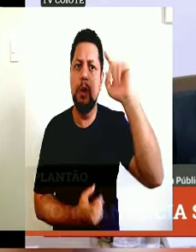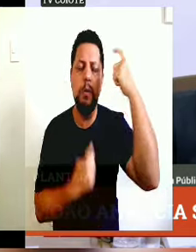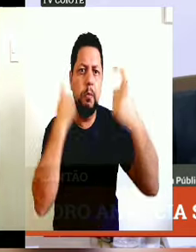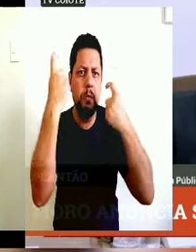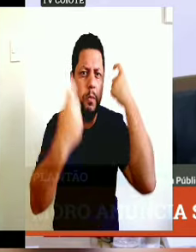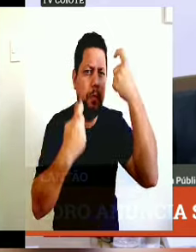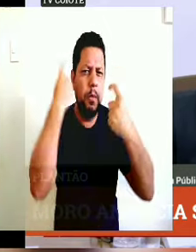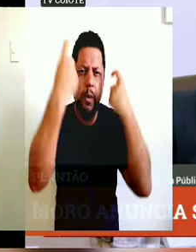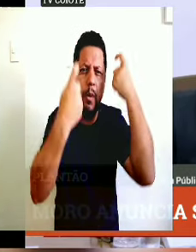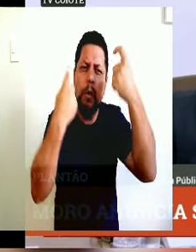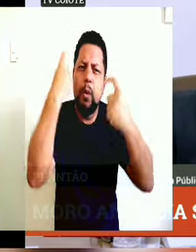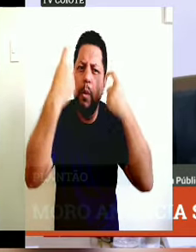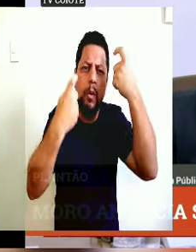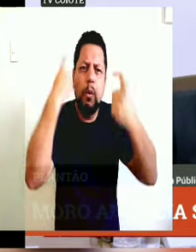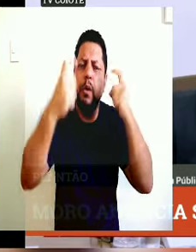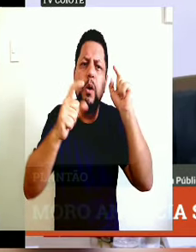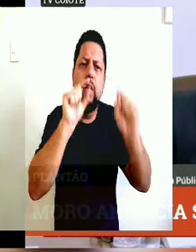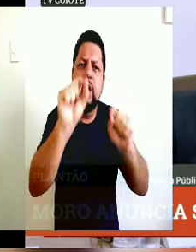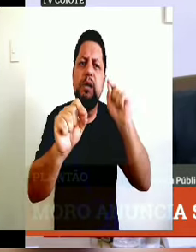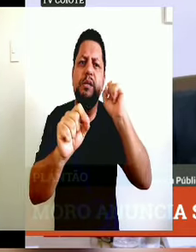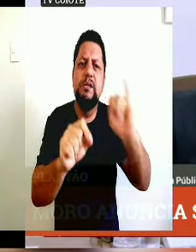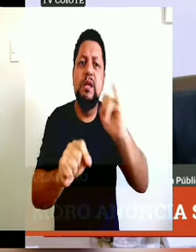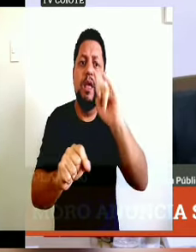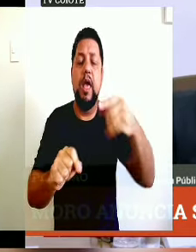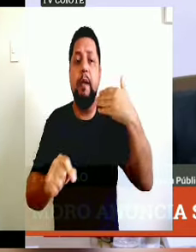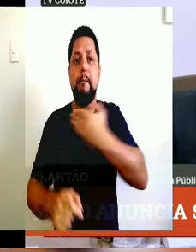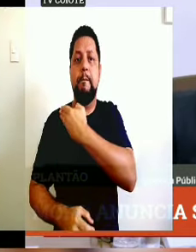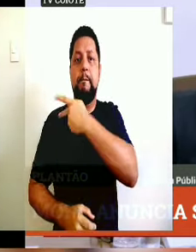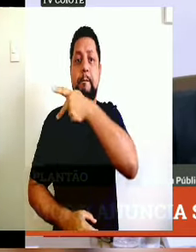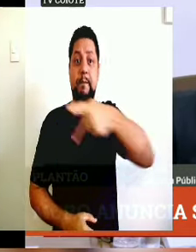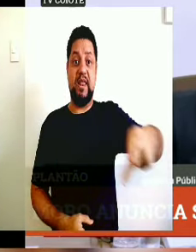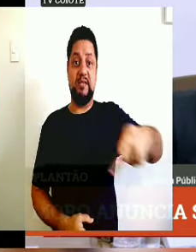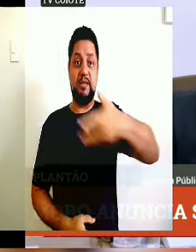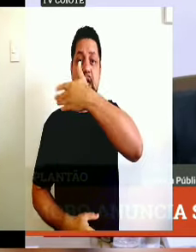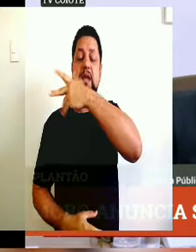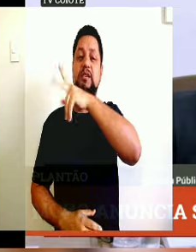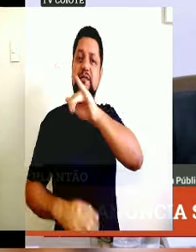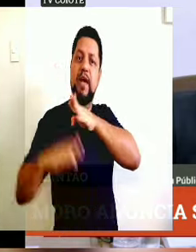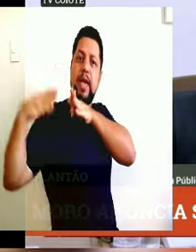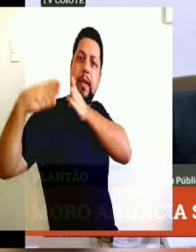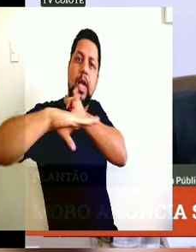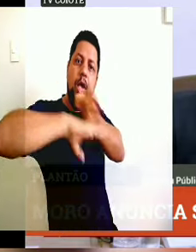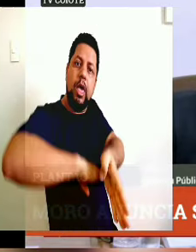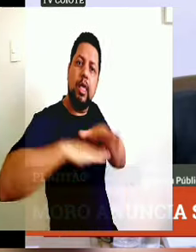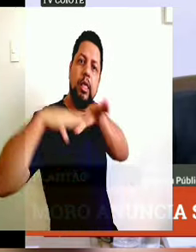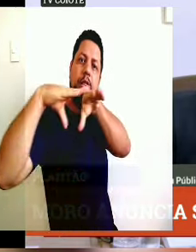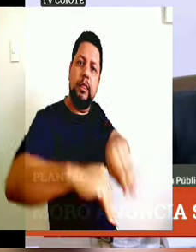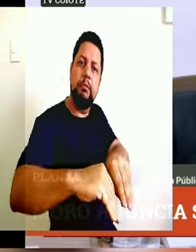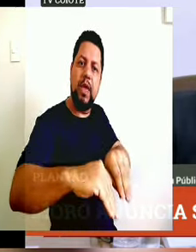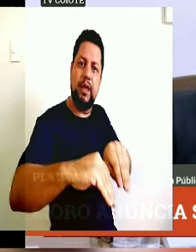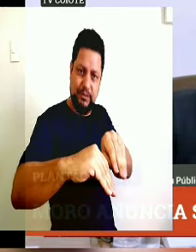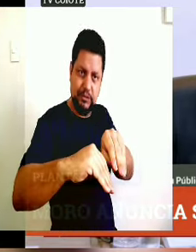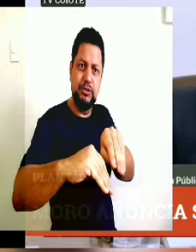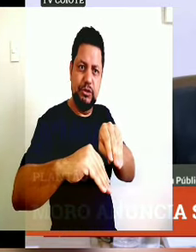constante de uma interferência do Executivo nos trabalhos da